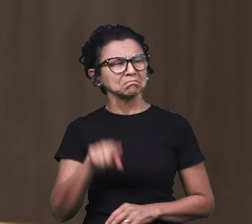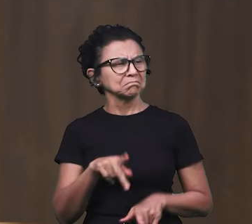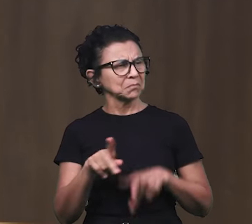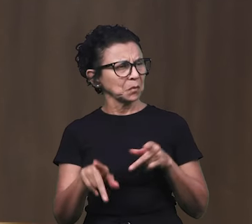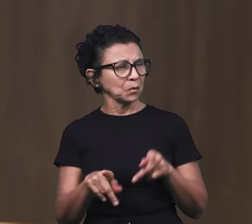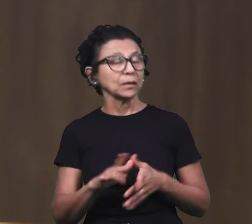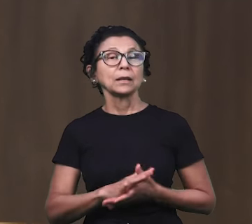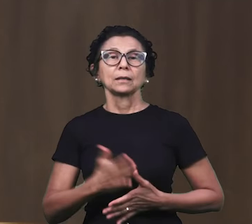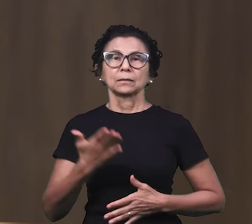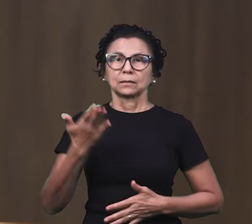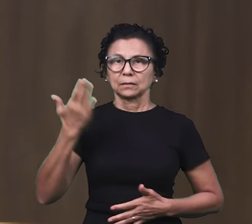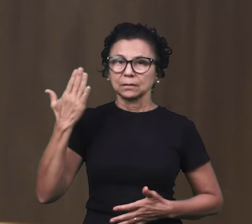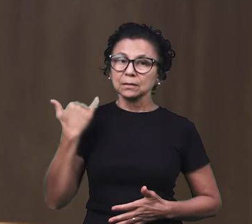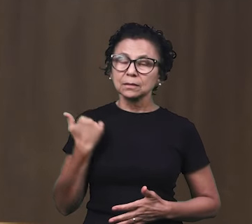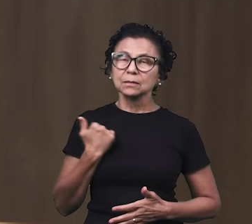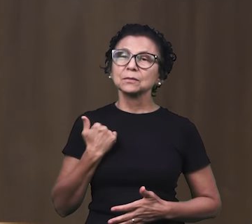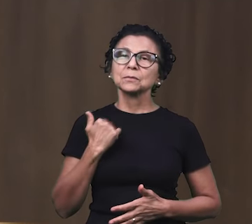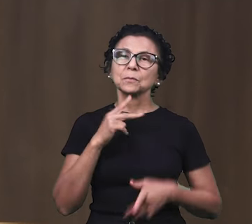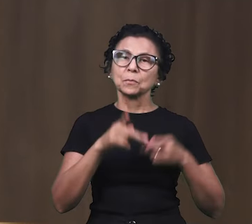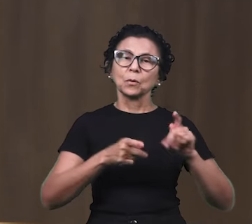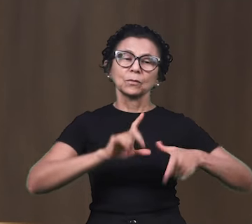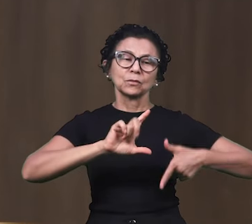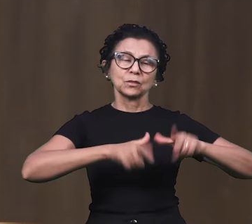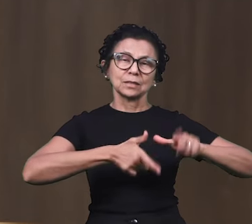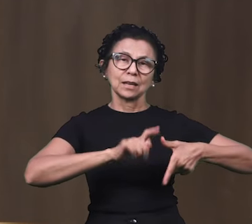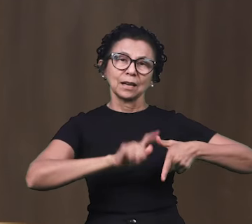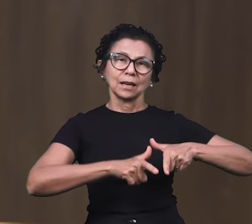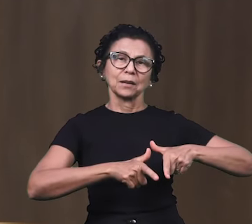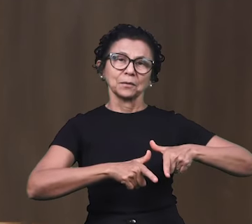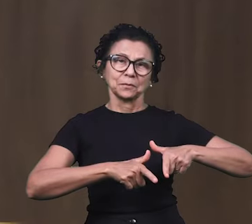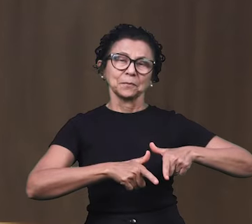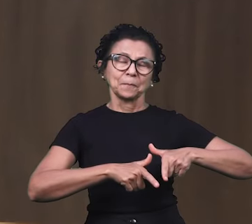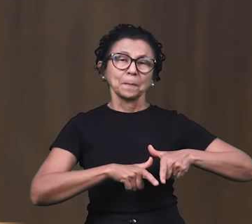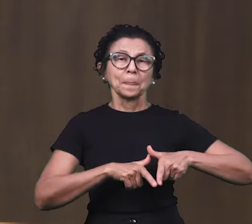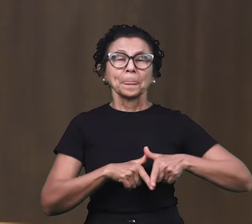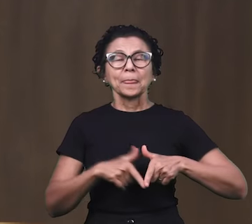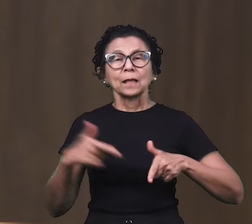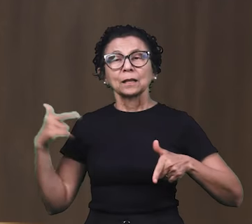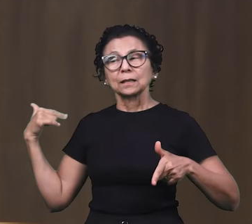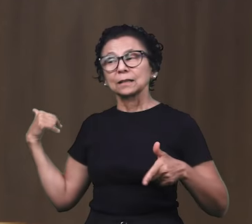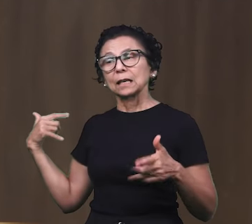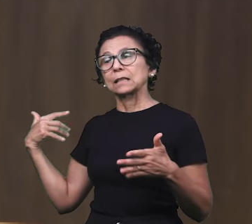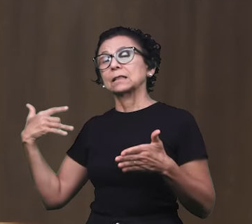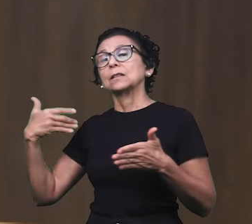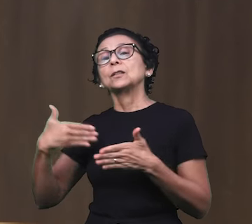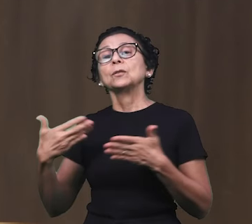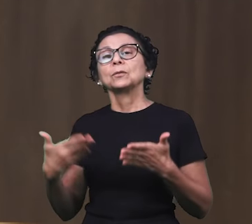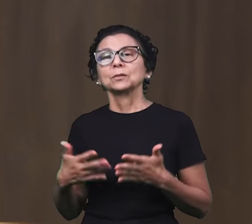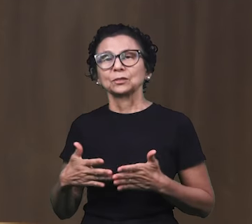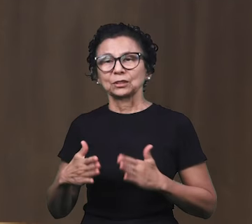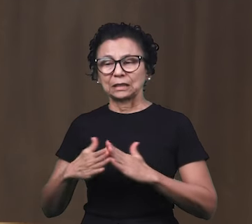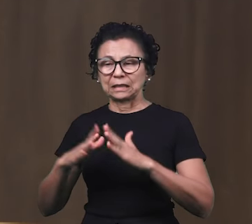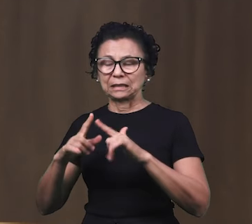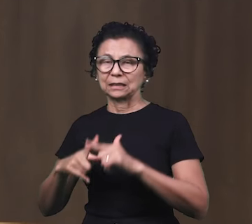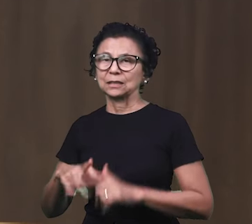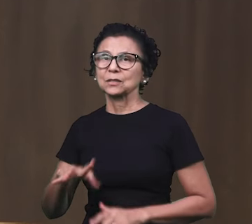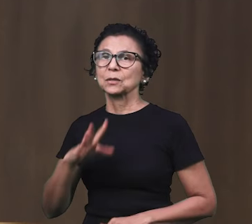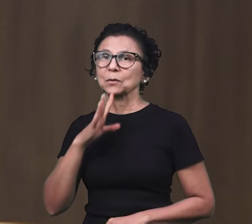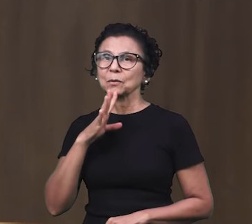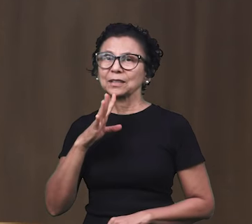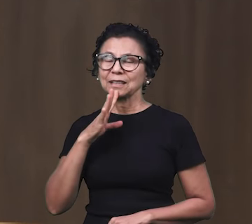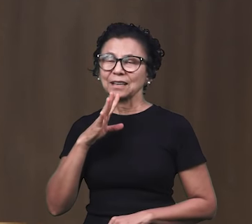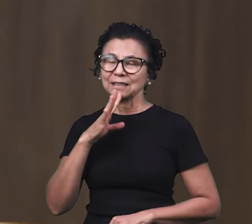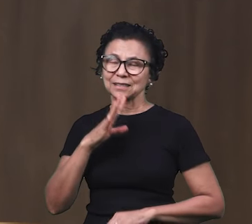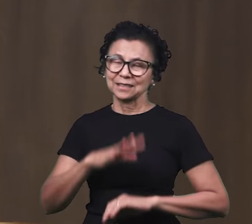povo de Israel, mas hoje a igreja, nós podemos dizer, A igreja conhece o som